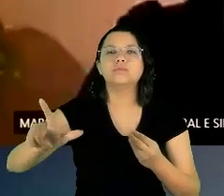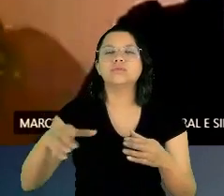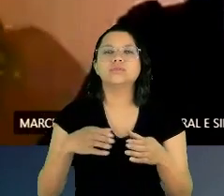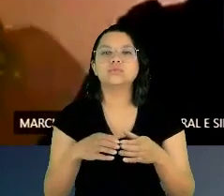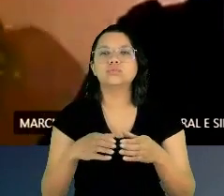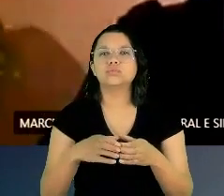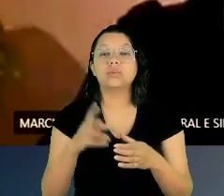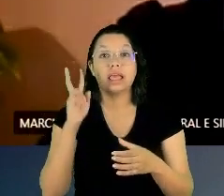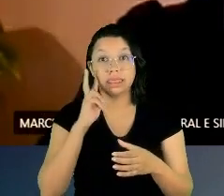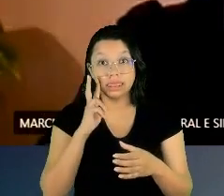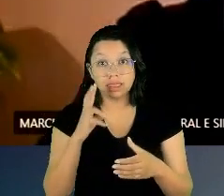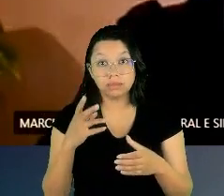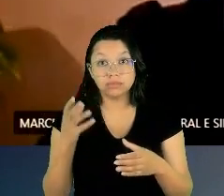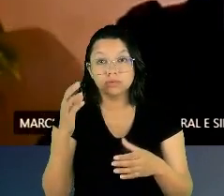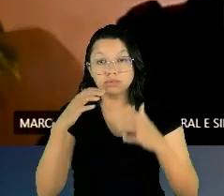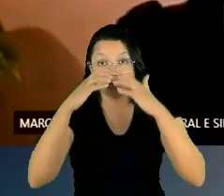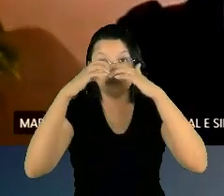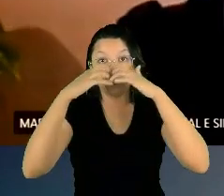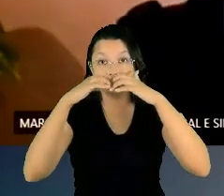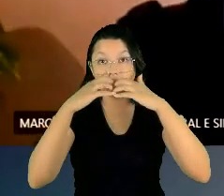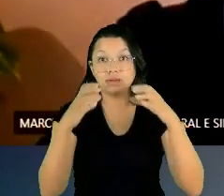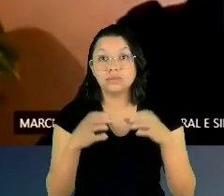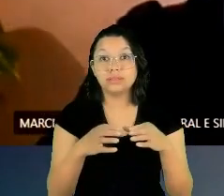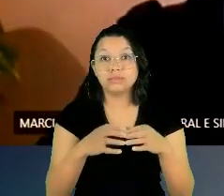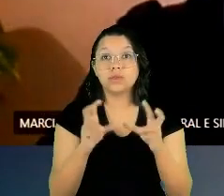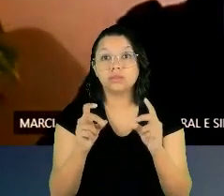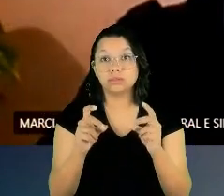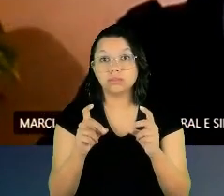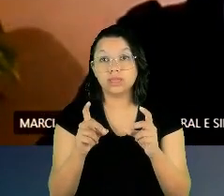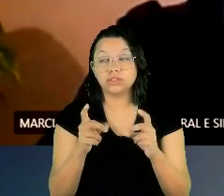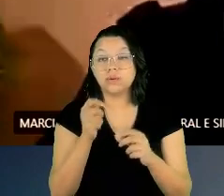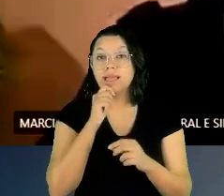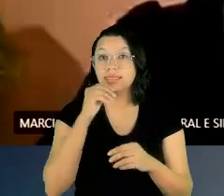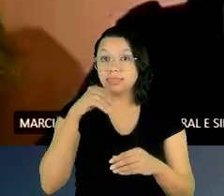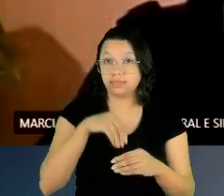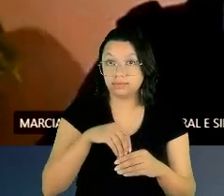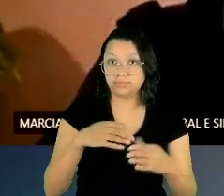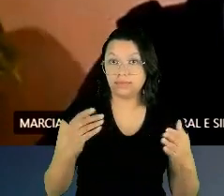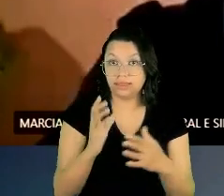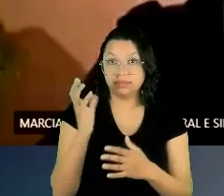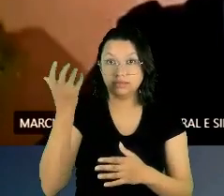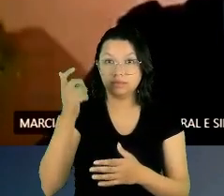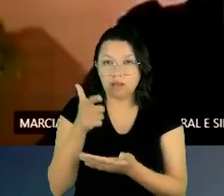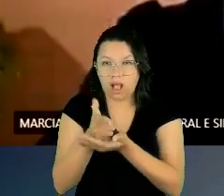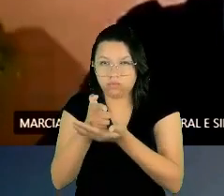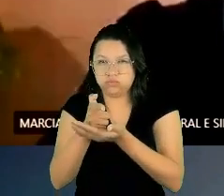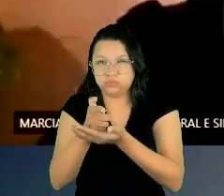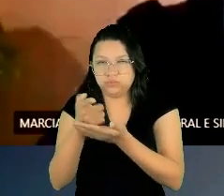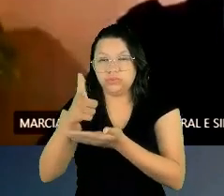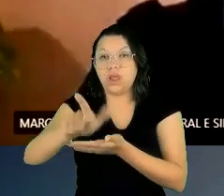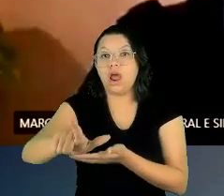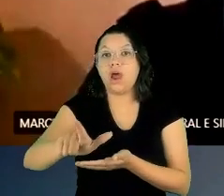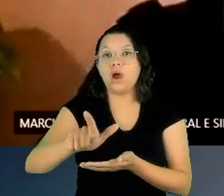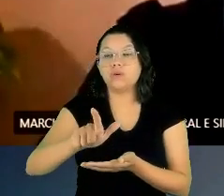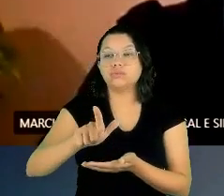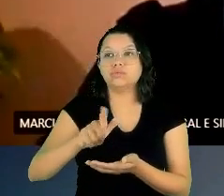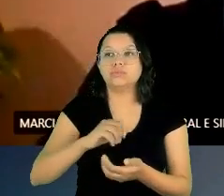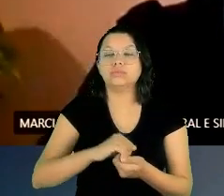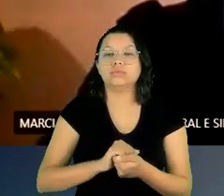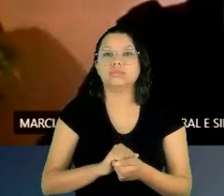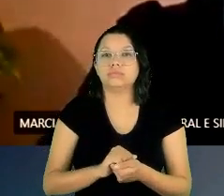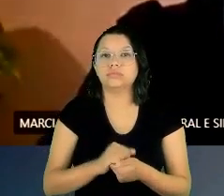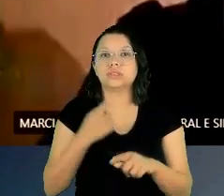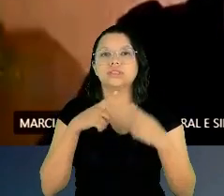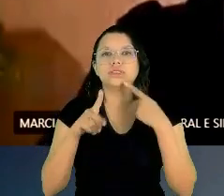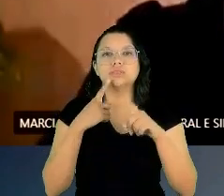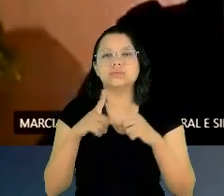outro de uma tribo diferente, lembra, nosso cérebro tribal ainda está aqui, esse cérebro automático. Essa decisão de eu atirar no